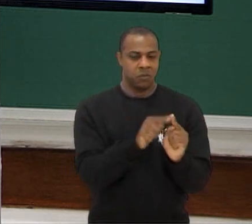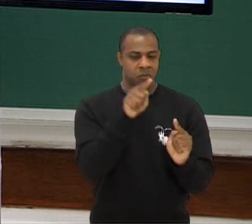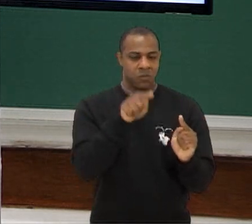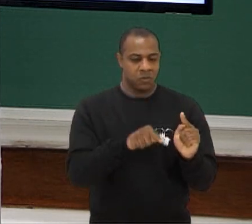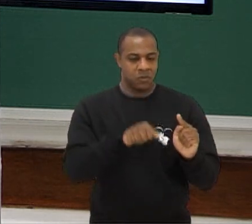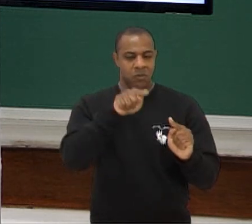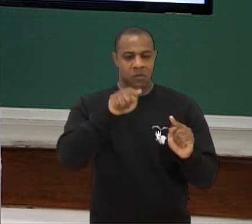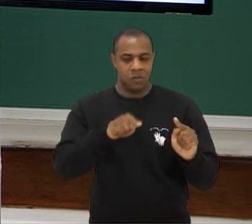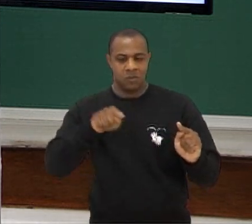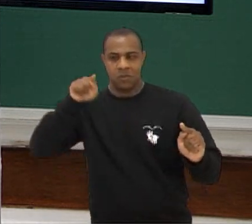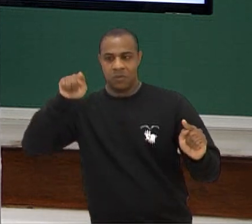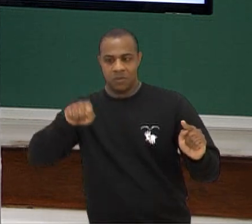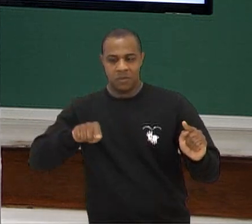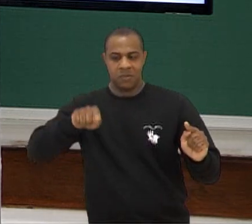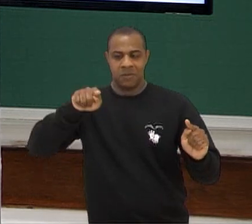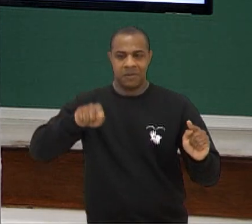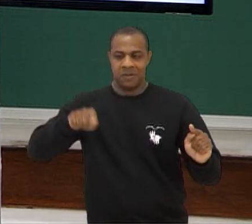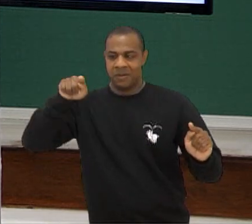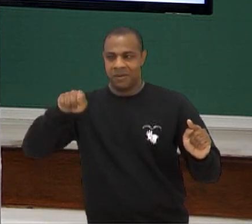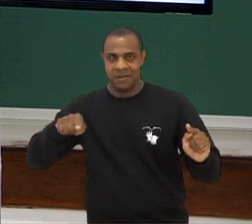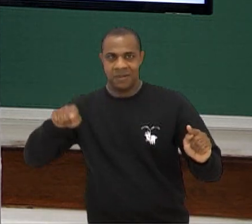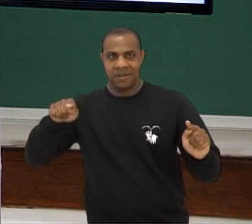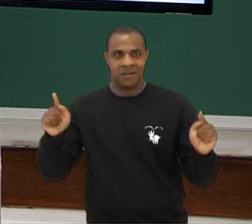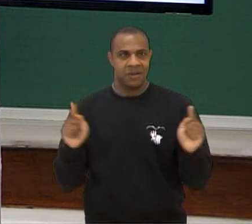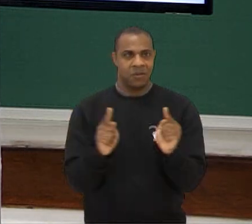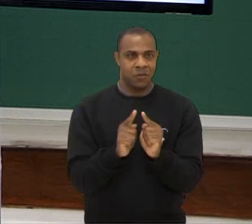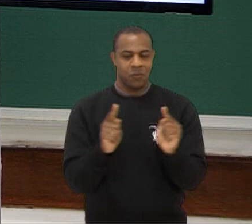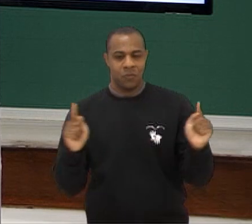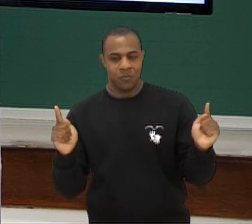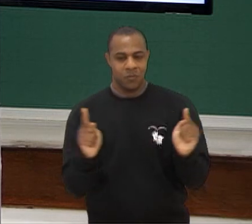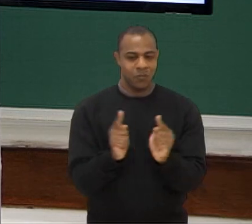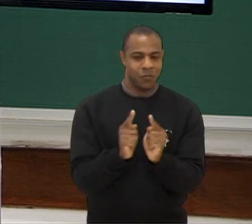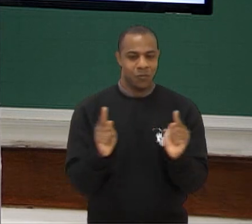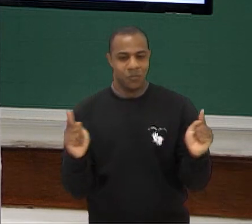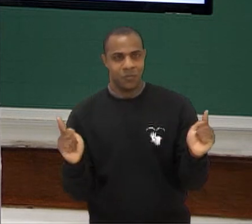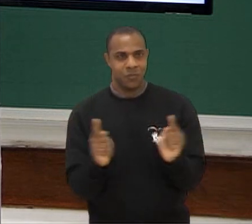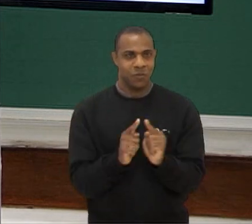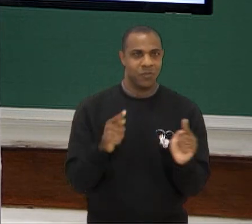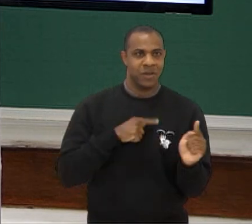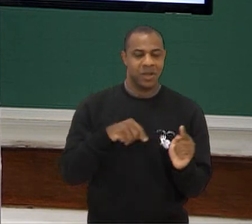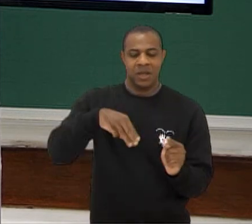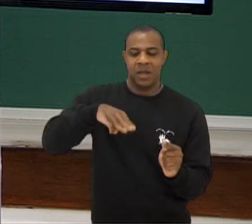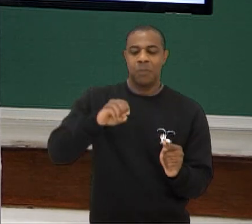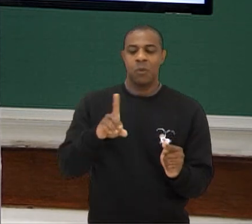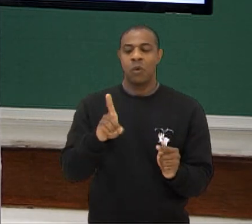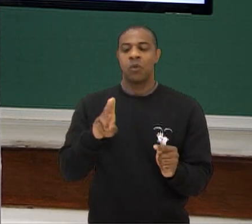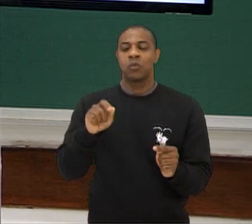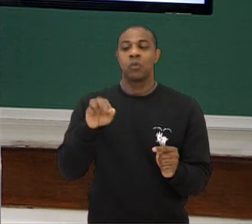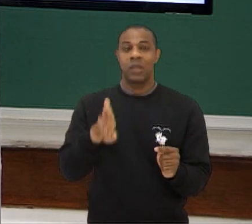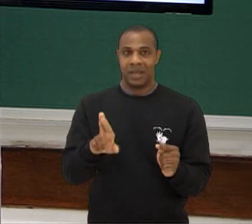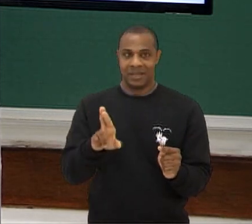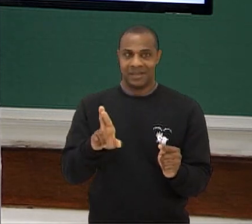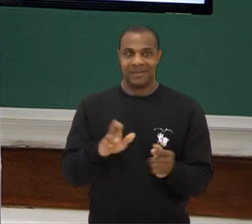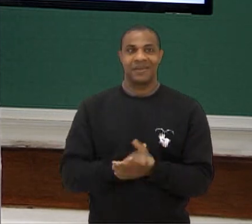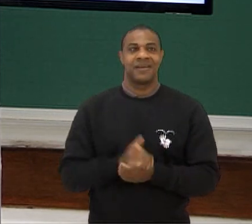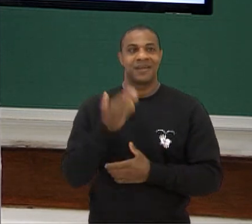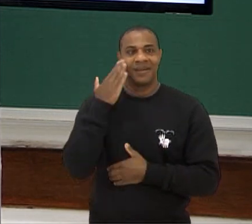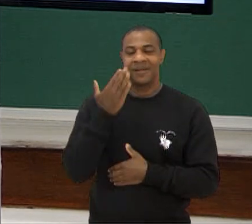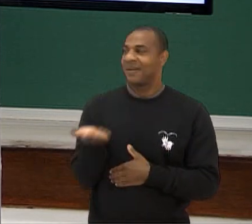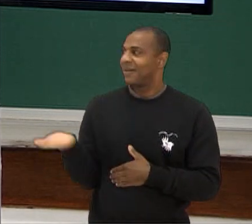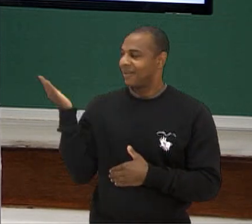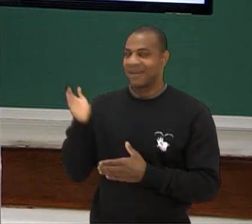comprime novamente e ele torna a ficar espaçado. Aí que temos então a frequência modular, ok? Vamos avançar para a nossa próxima